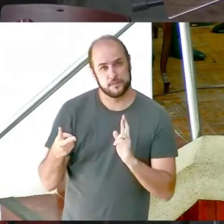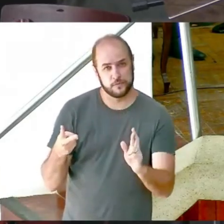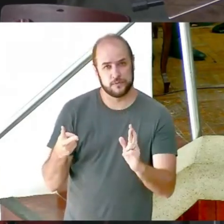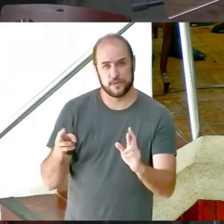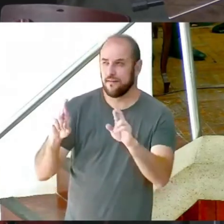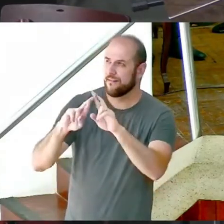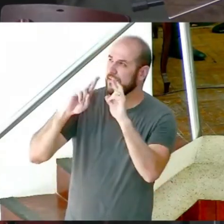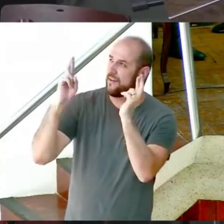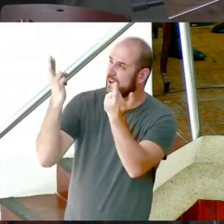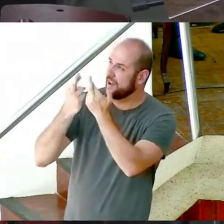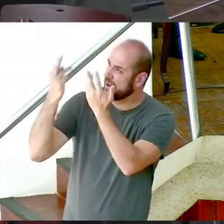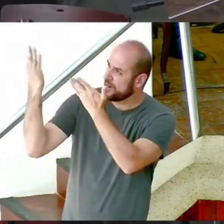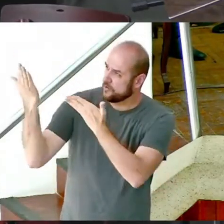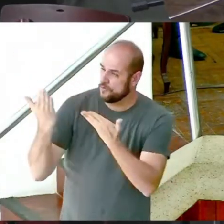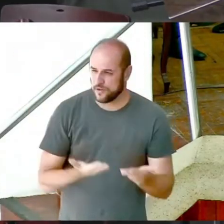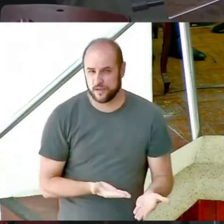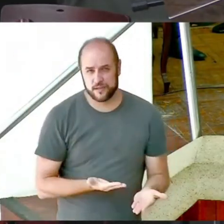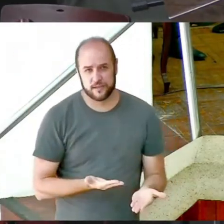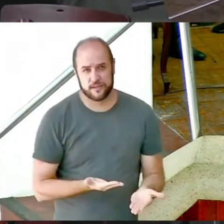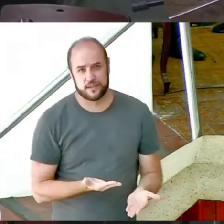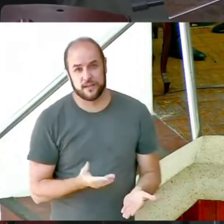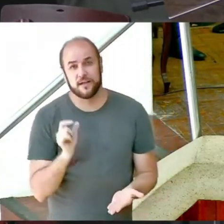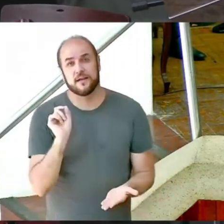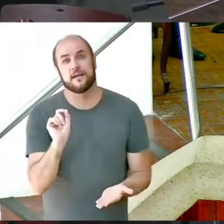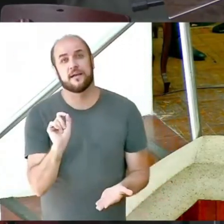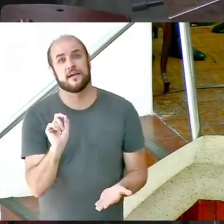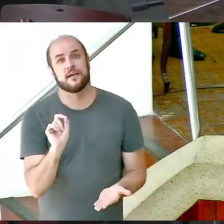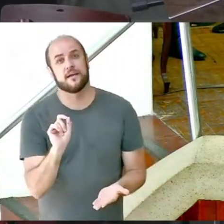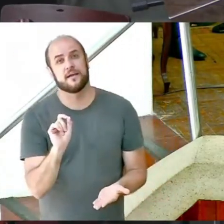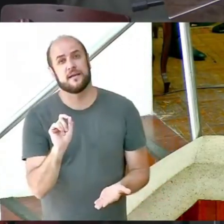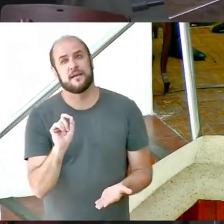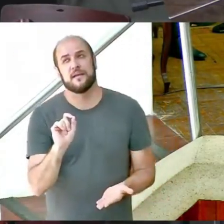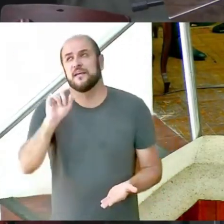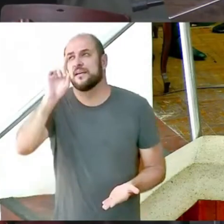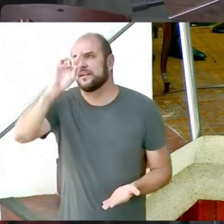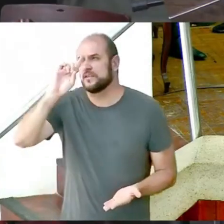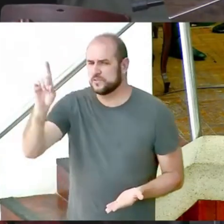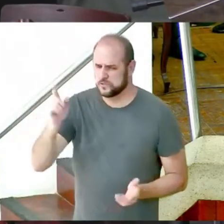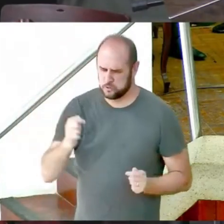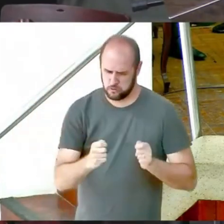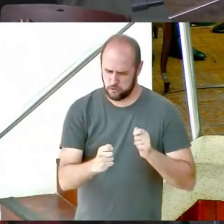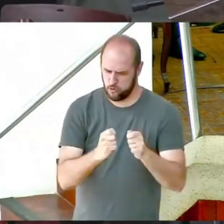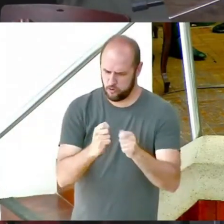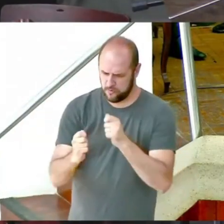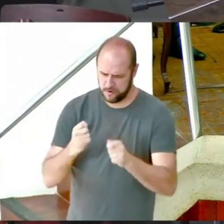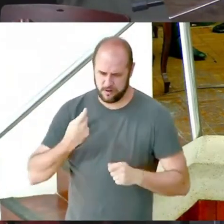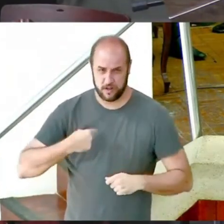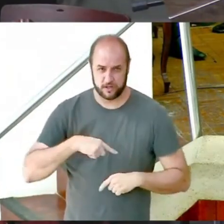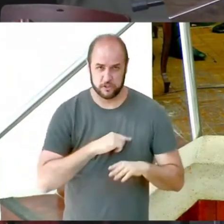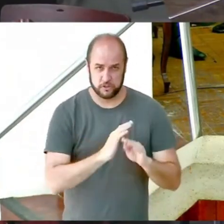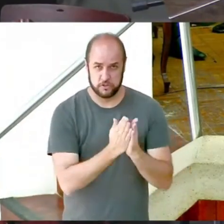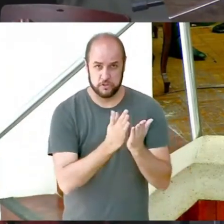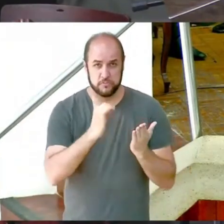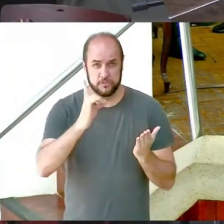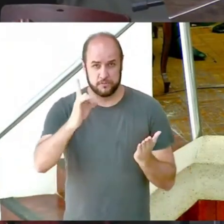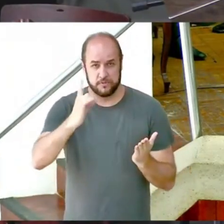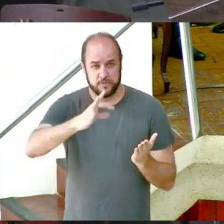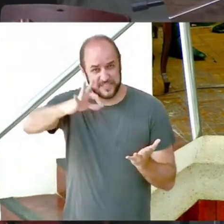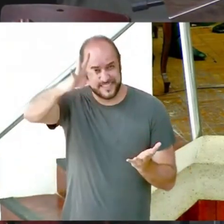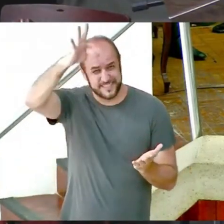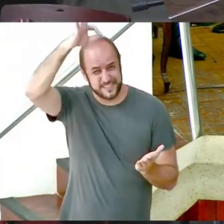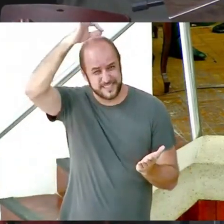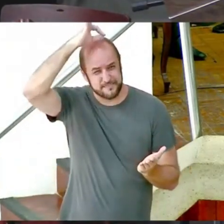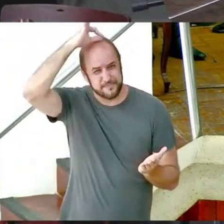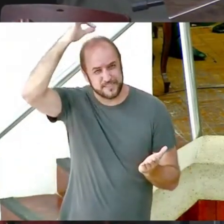reino, isto é, que nos governes pela tua palavra e Espírito, de tal